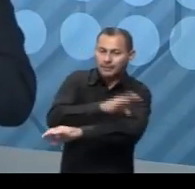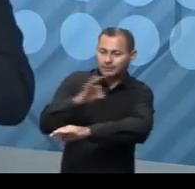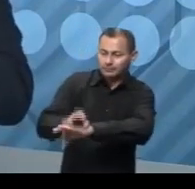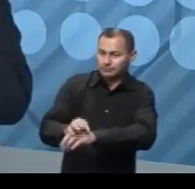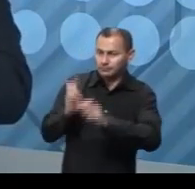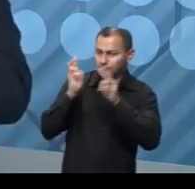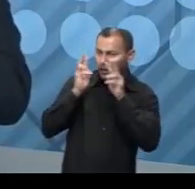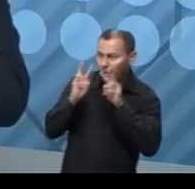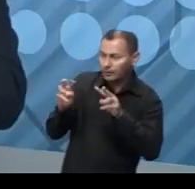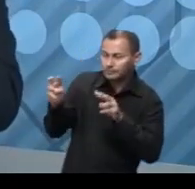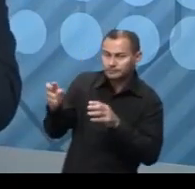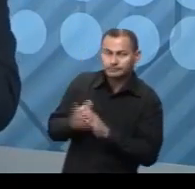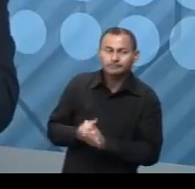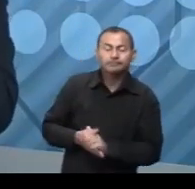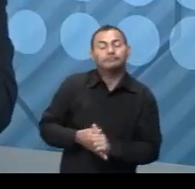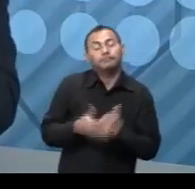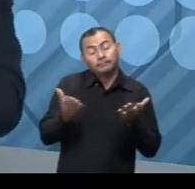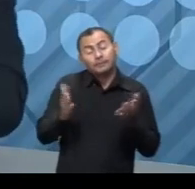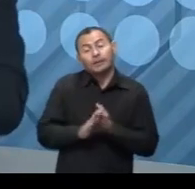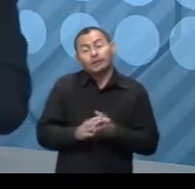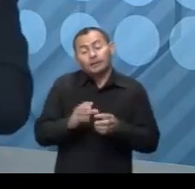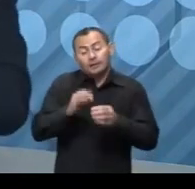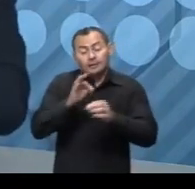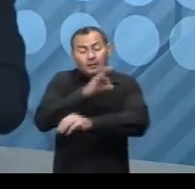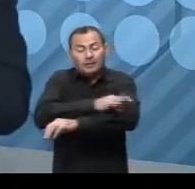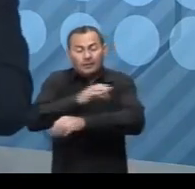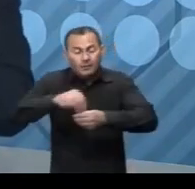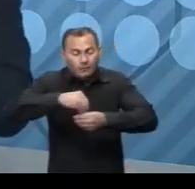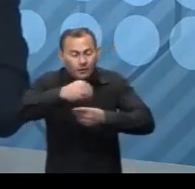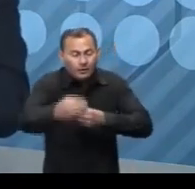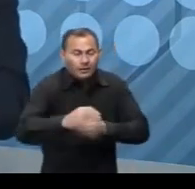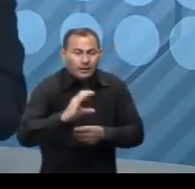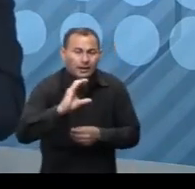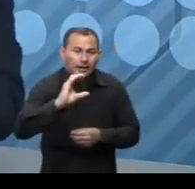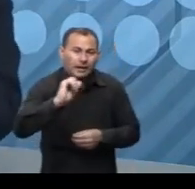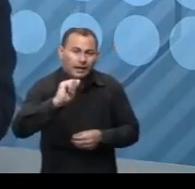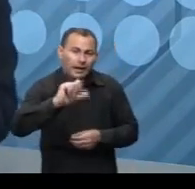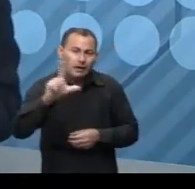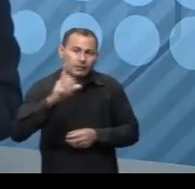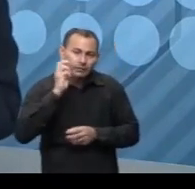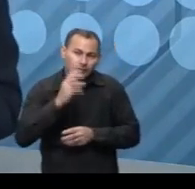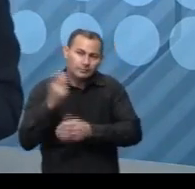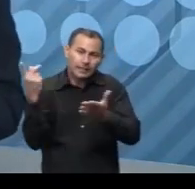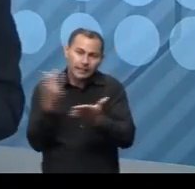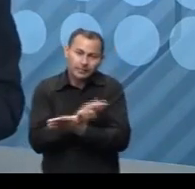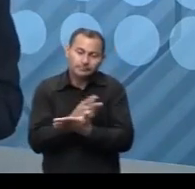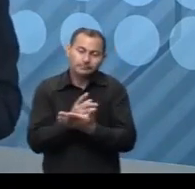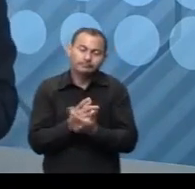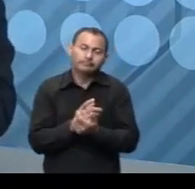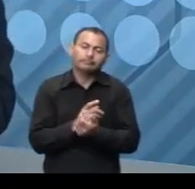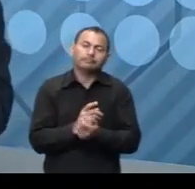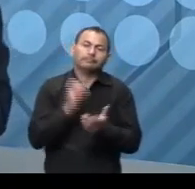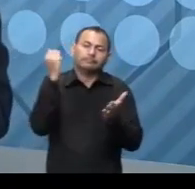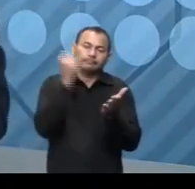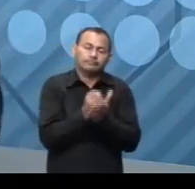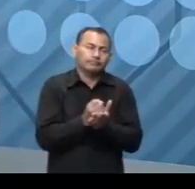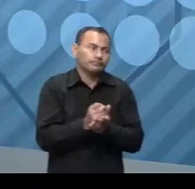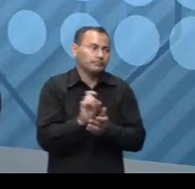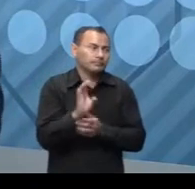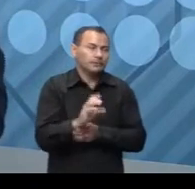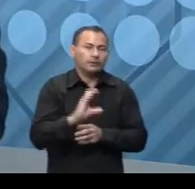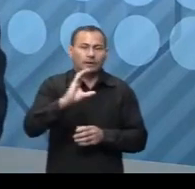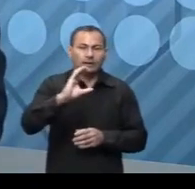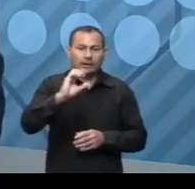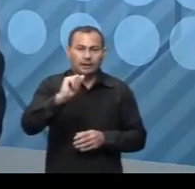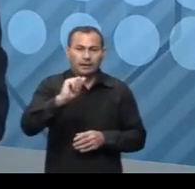você observa que ele deu fora da marcação com cal que ele fez. Você viu o erro que ele marcou só